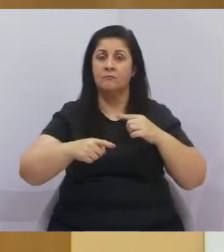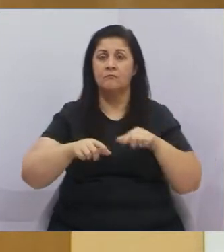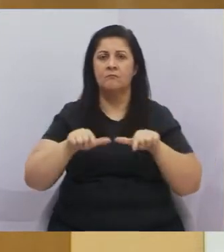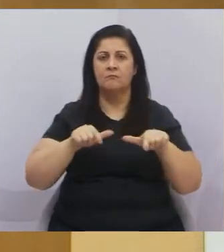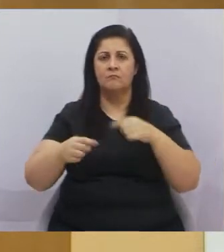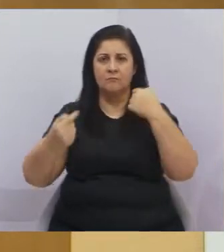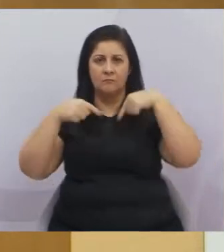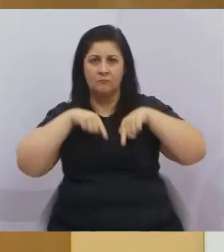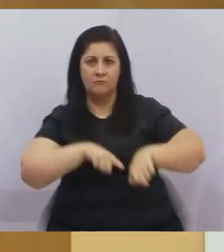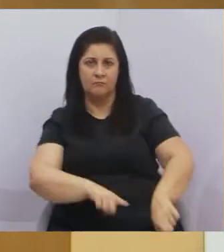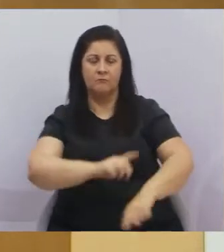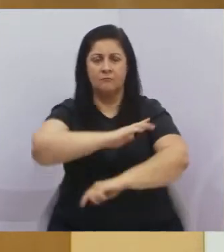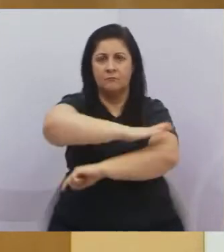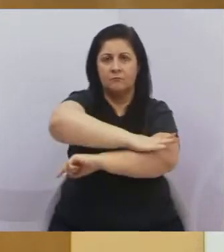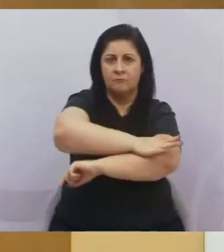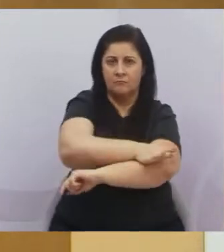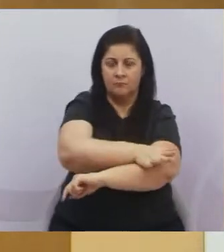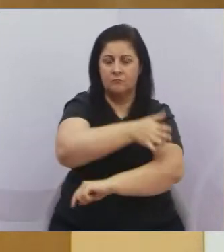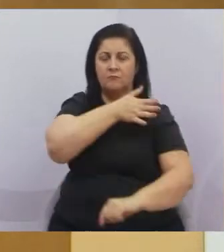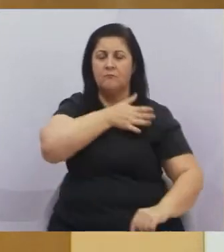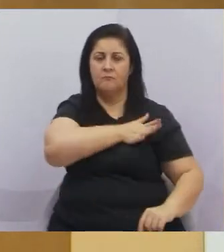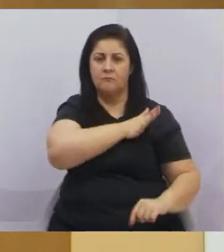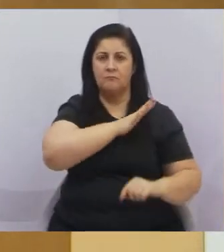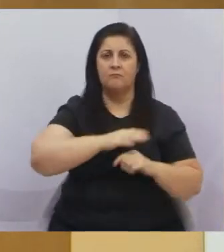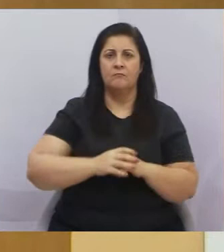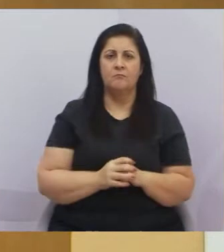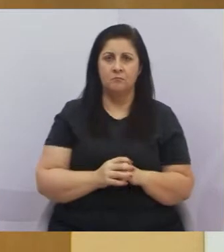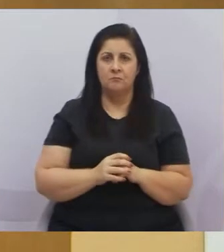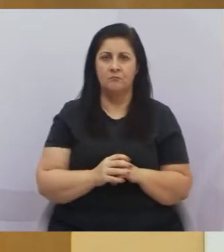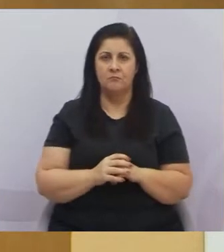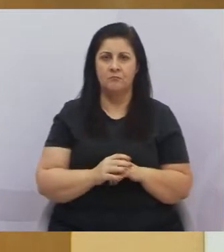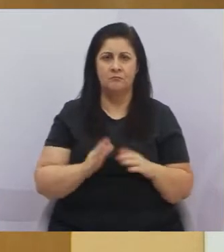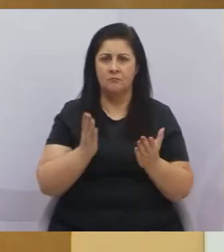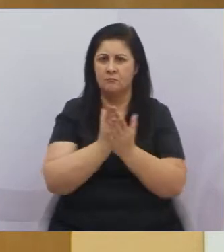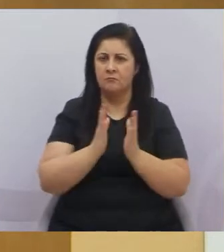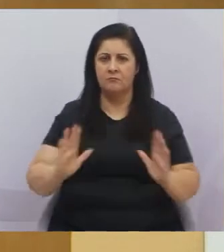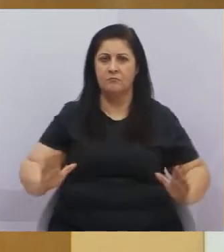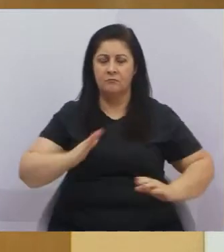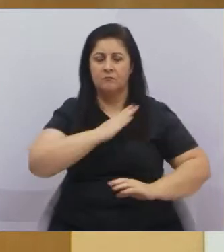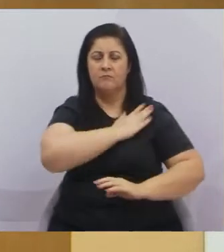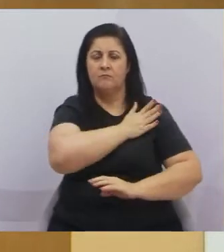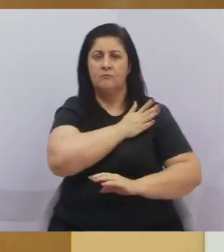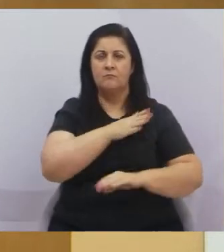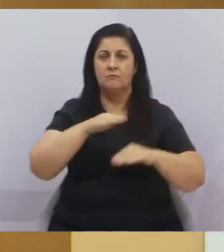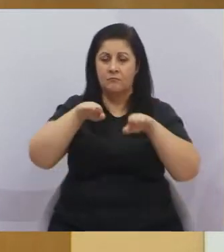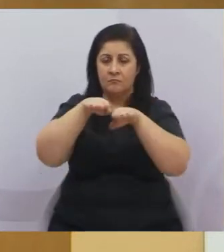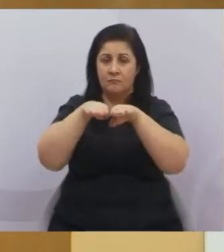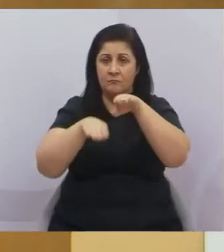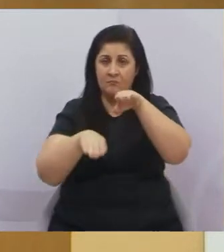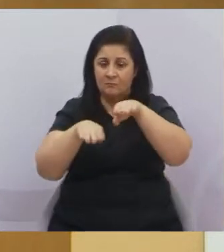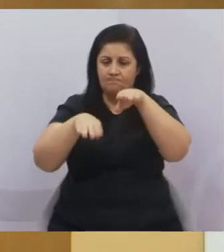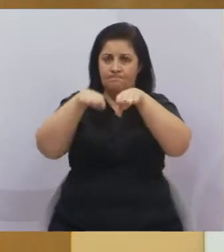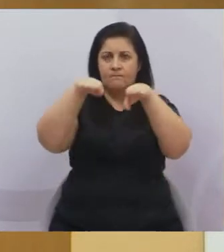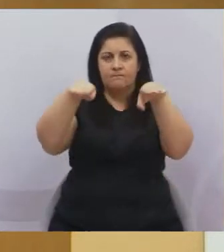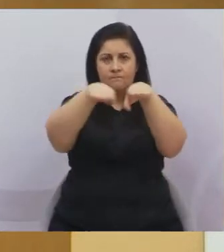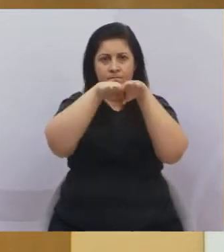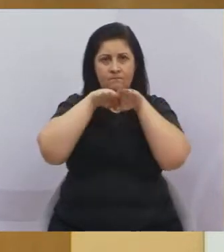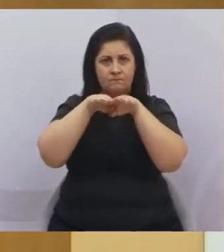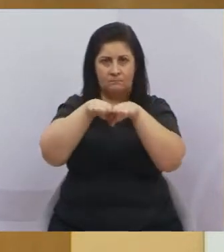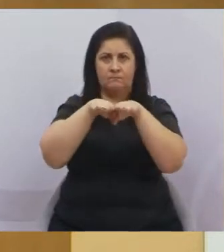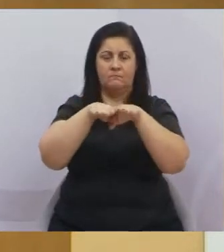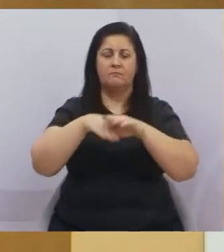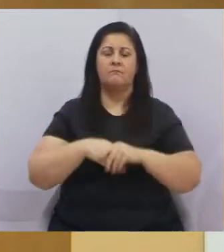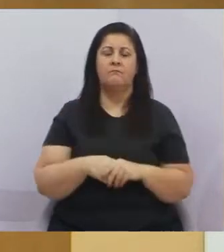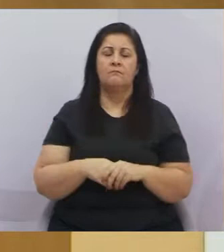a discriminação racial, desconstruir preconceitos e reduzir as desigualdades raciais, inclusive no